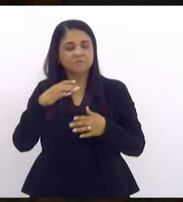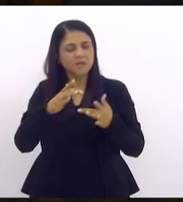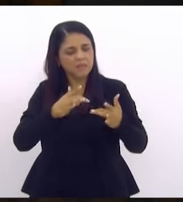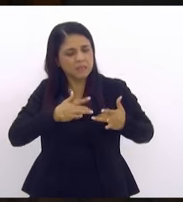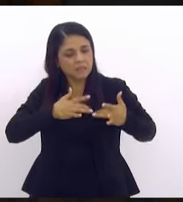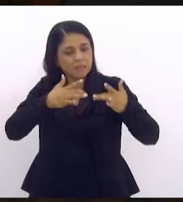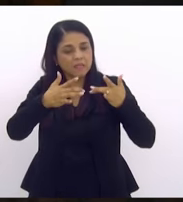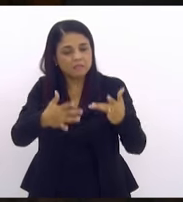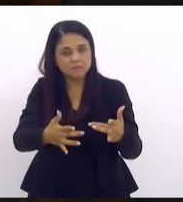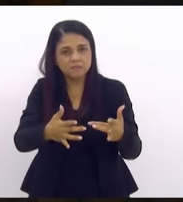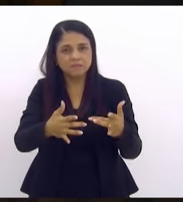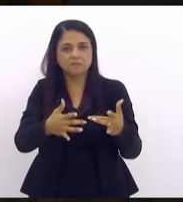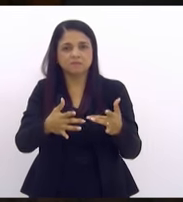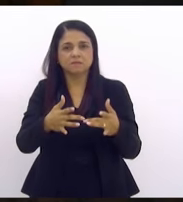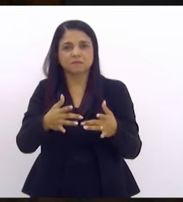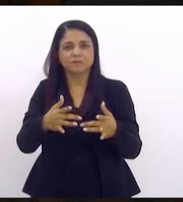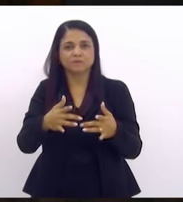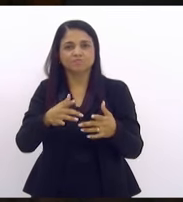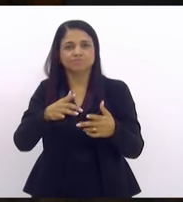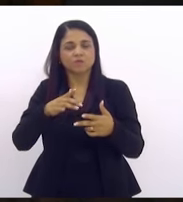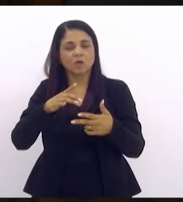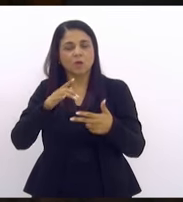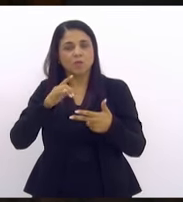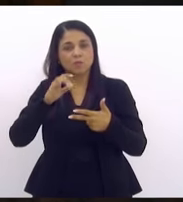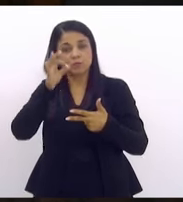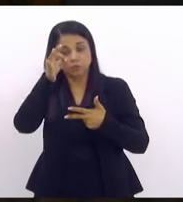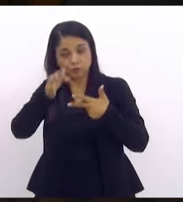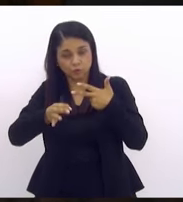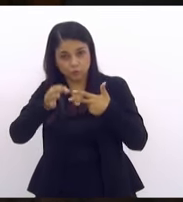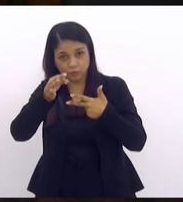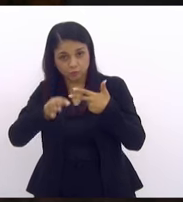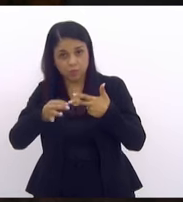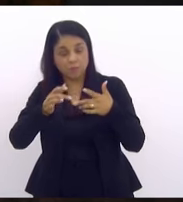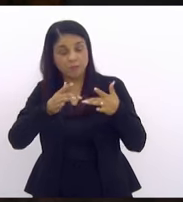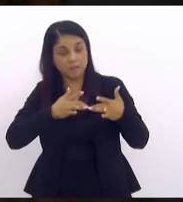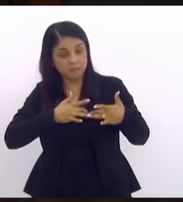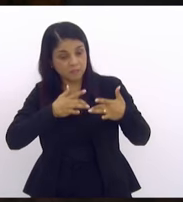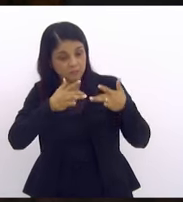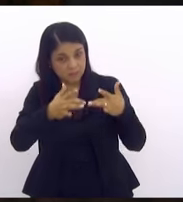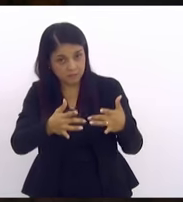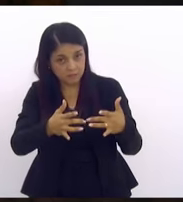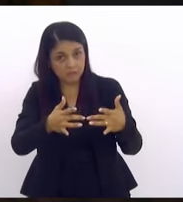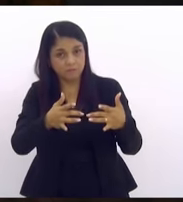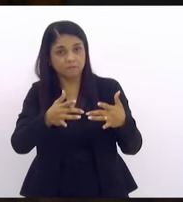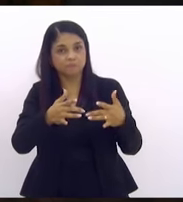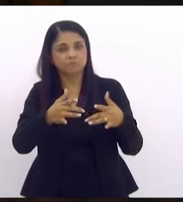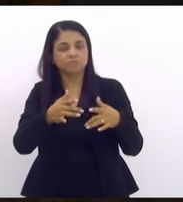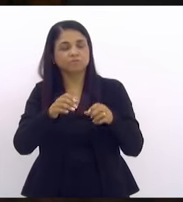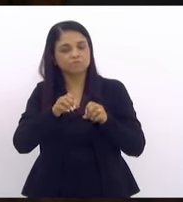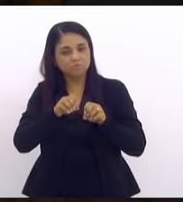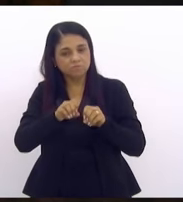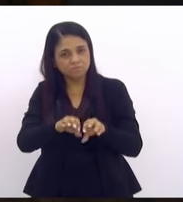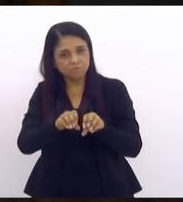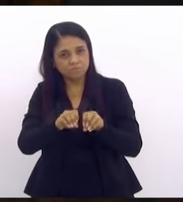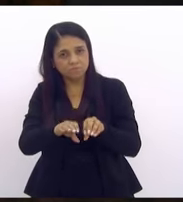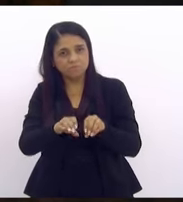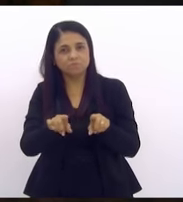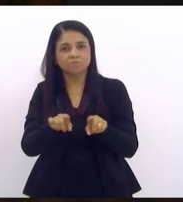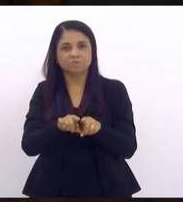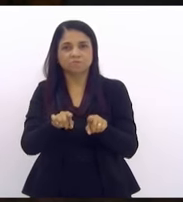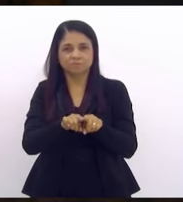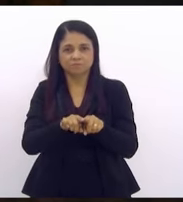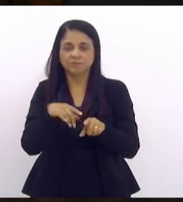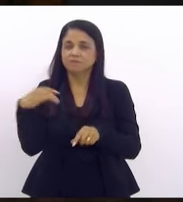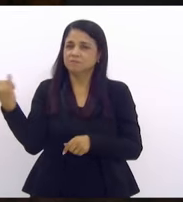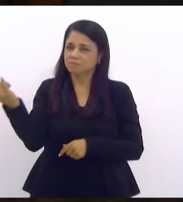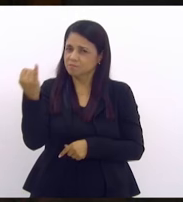do Senhor ao poder judiciário pela dedicação do Senhor ao ensino que também é